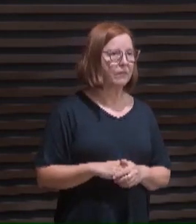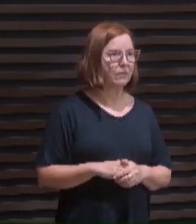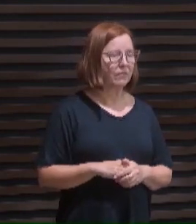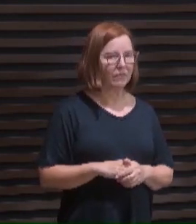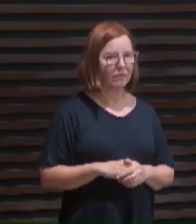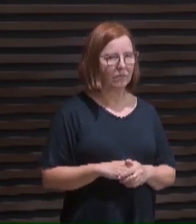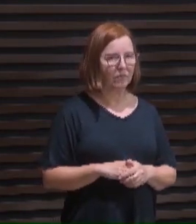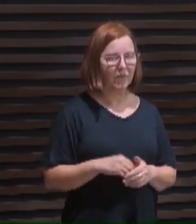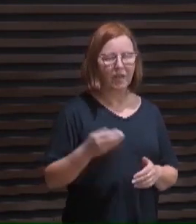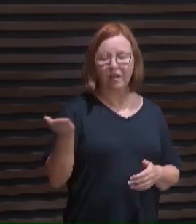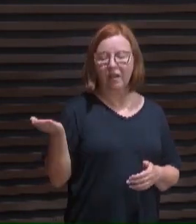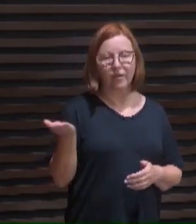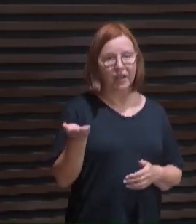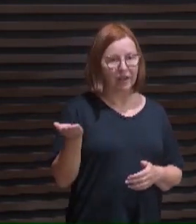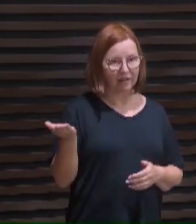Aí o garçom chegou,